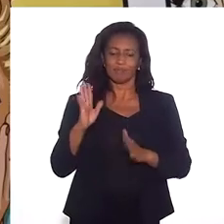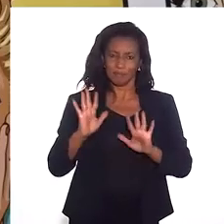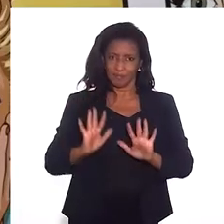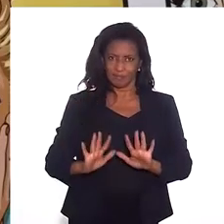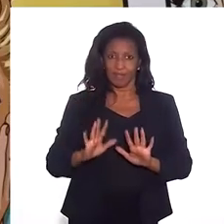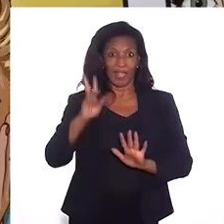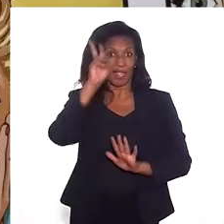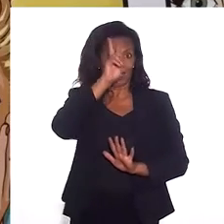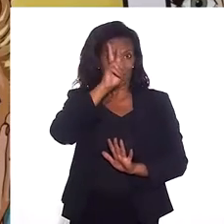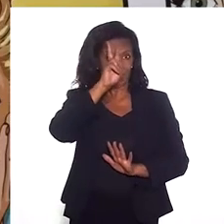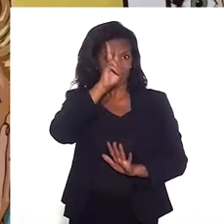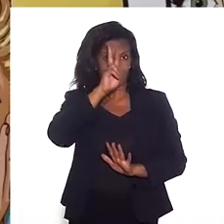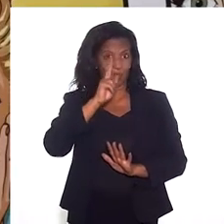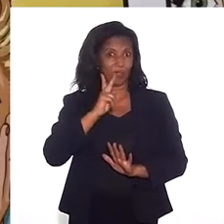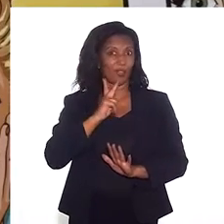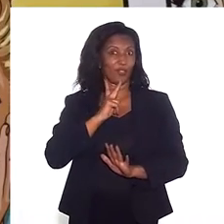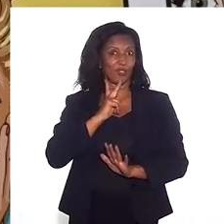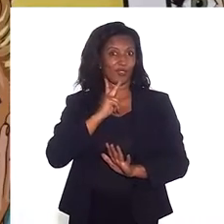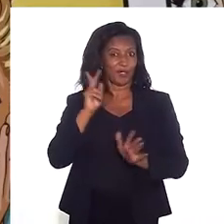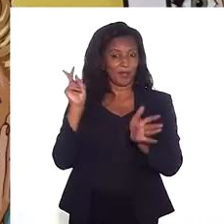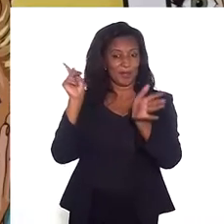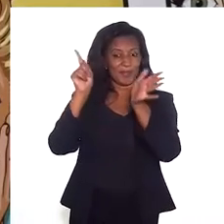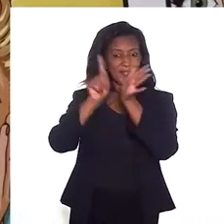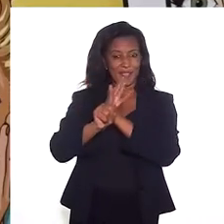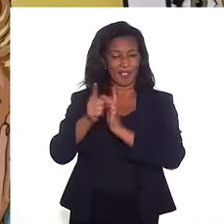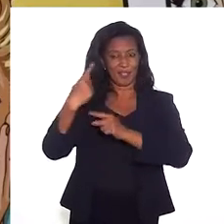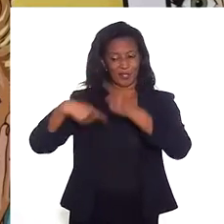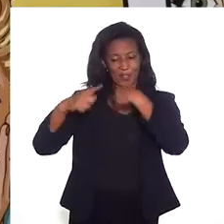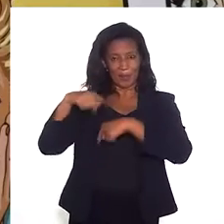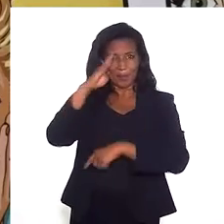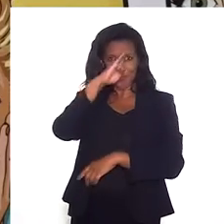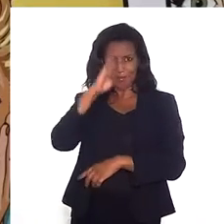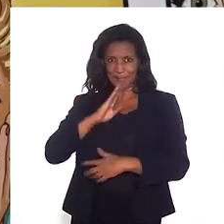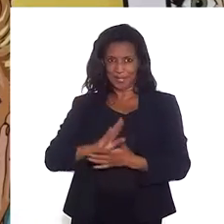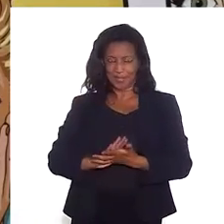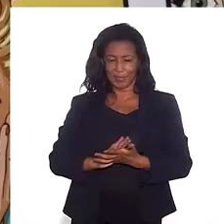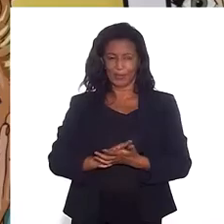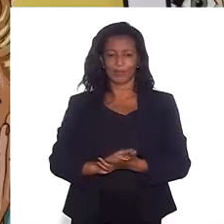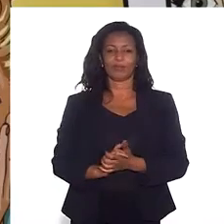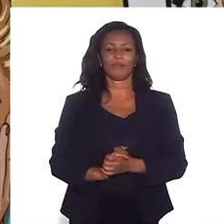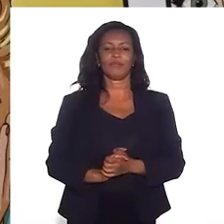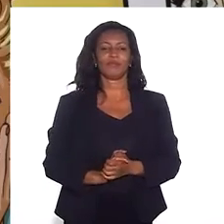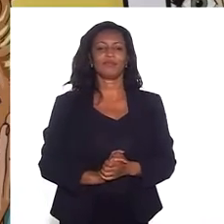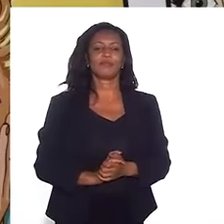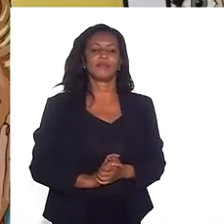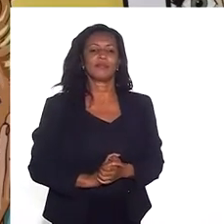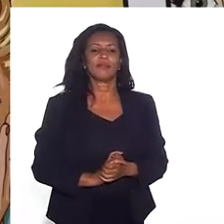ecofeminismo, existe? Lembrando que eu estou fazendo esse recorte aqui para a nossa realidade, Brasil.